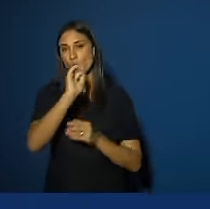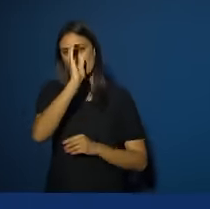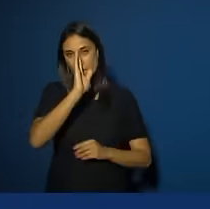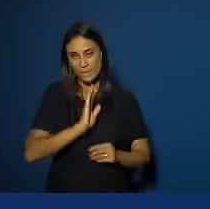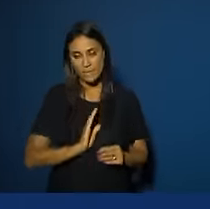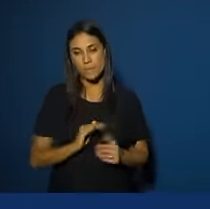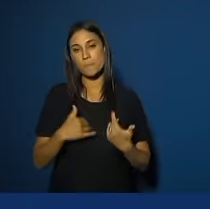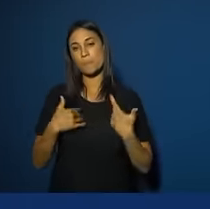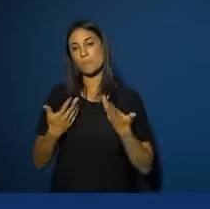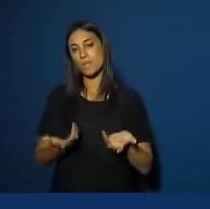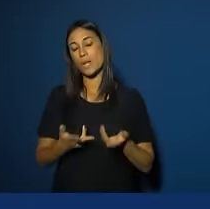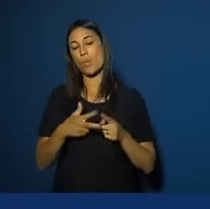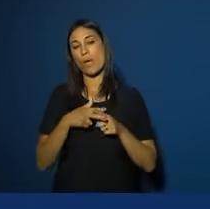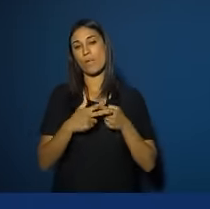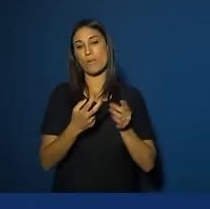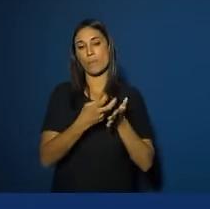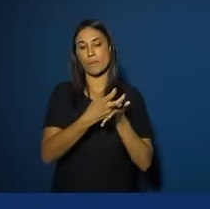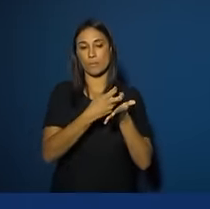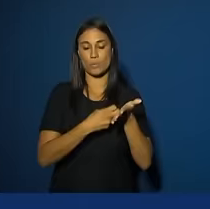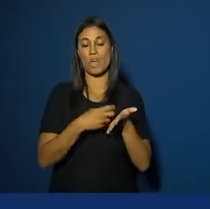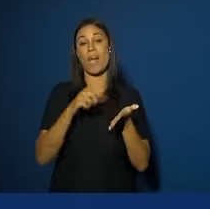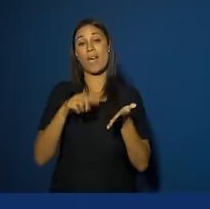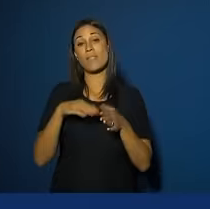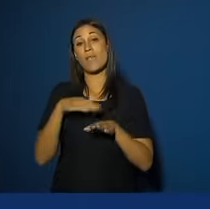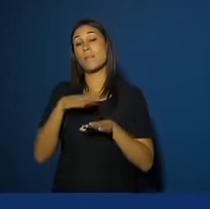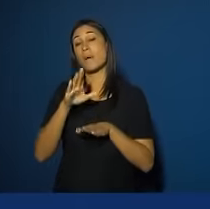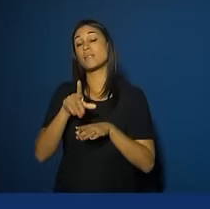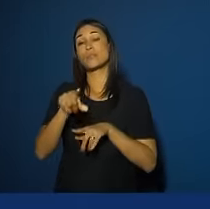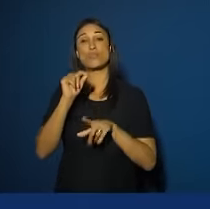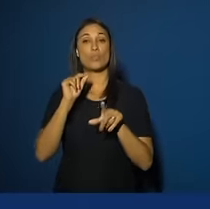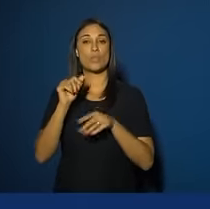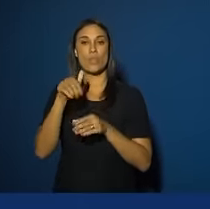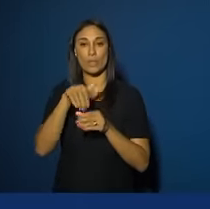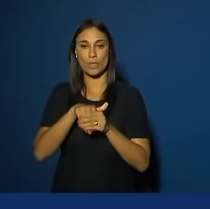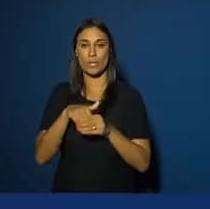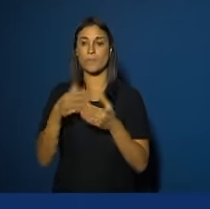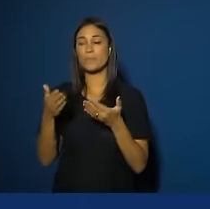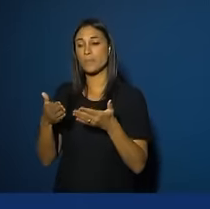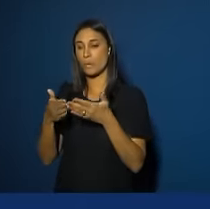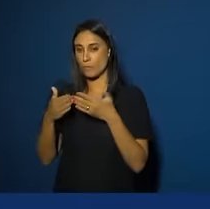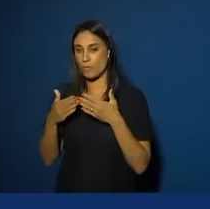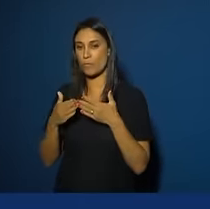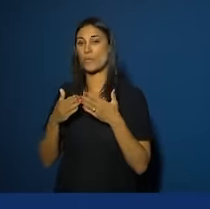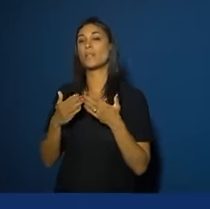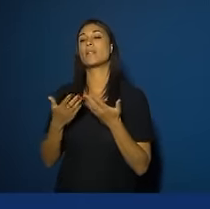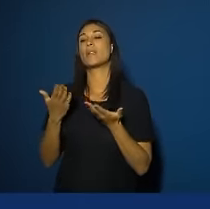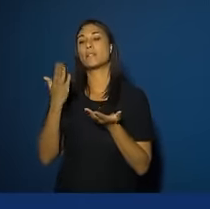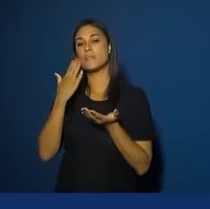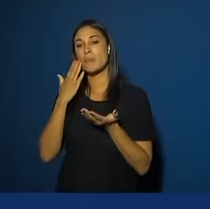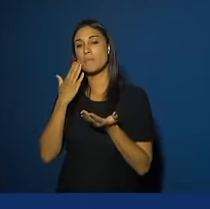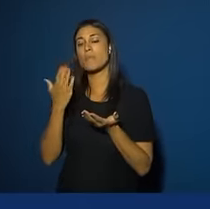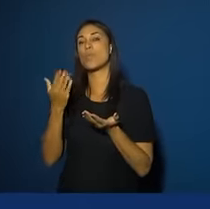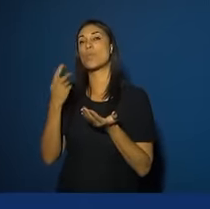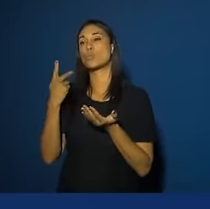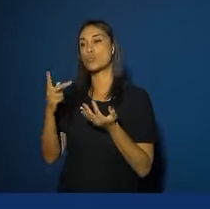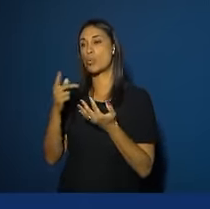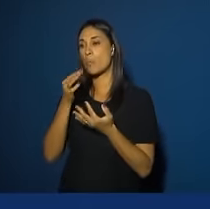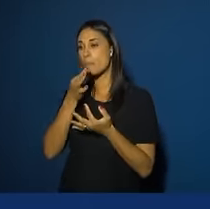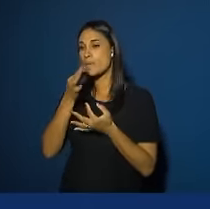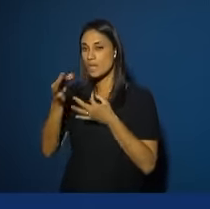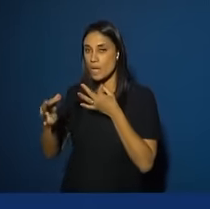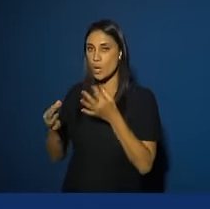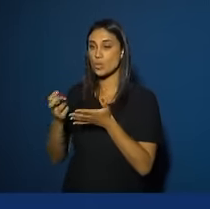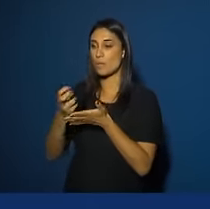então a reforma tributária ainda foi a mais escolhida. Mansur, eu queria ouvir, obviamente, sua opinião sobre a